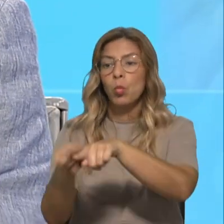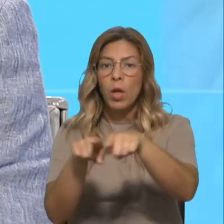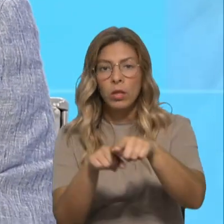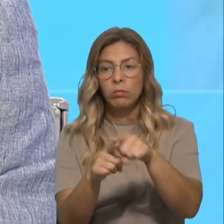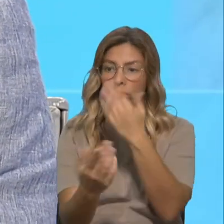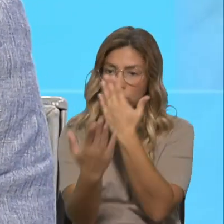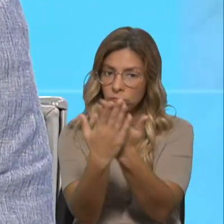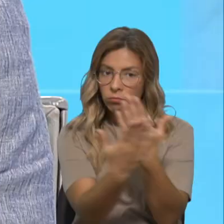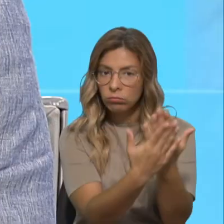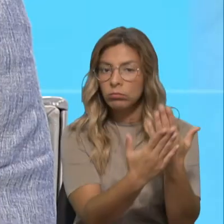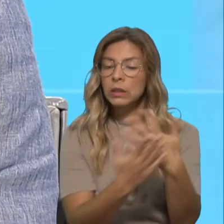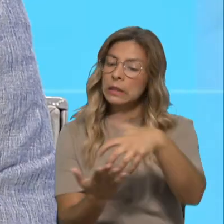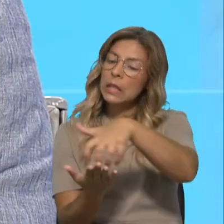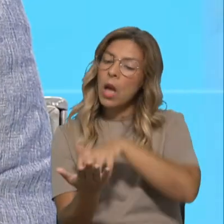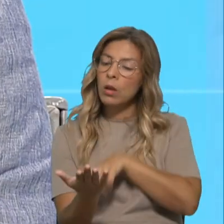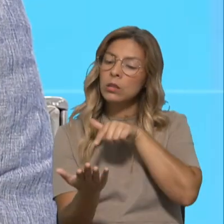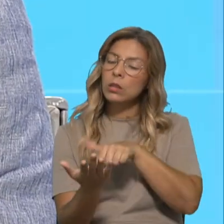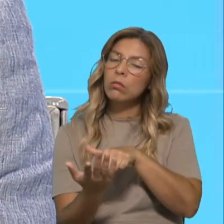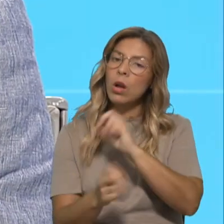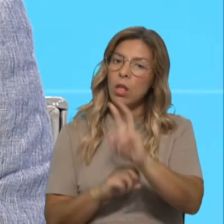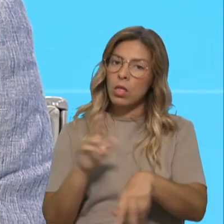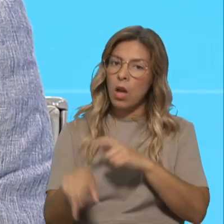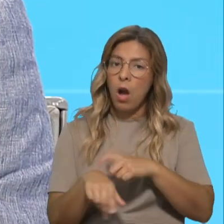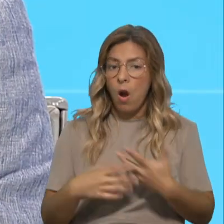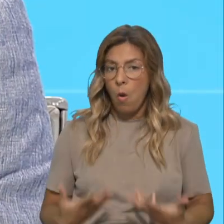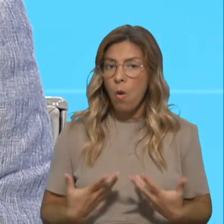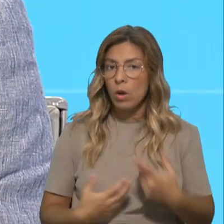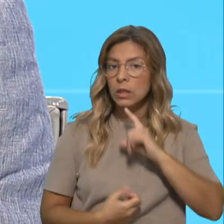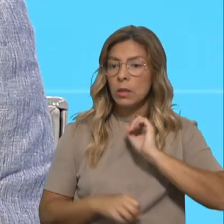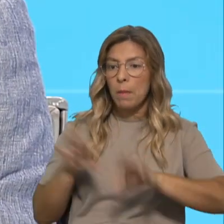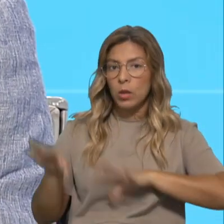mensagem atualizada ao tempo concreto que estamos a viver. Seria muito importante. É